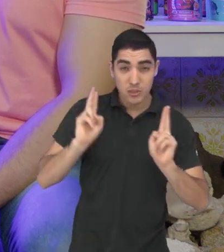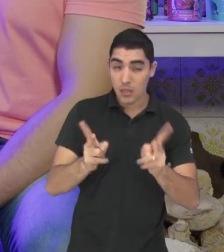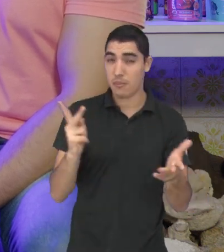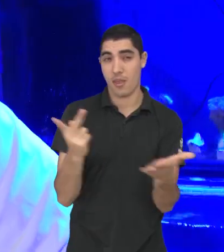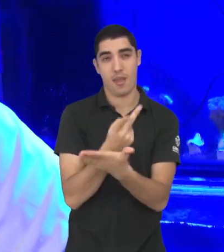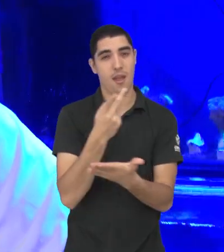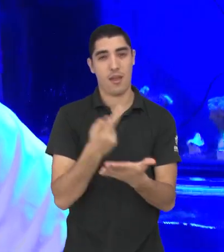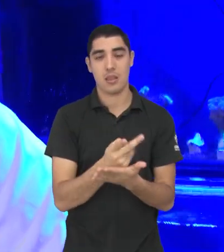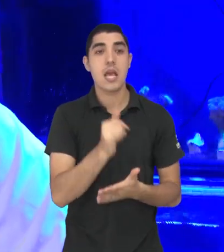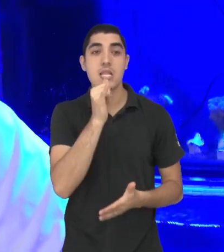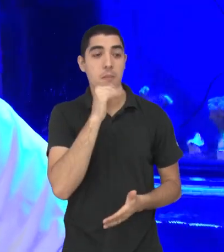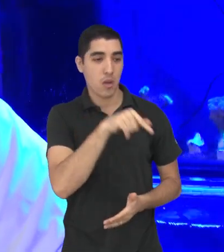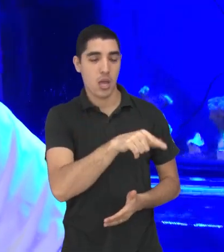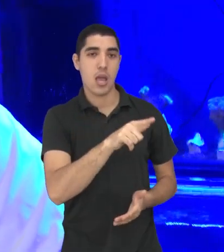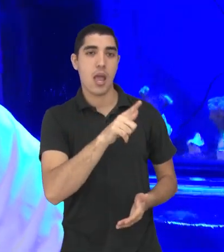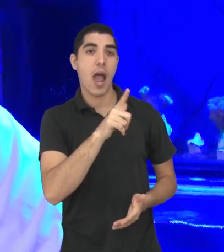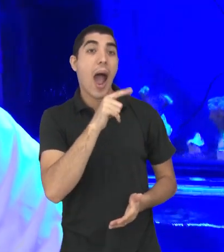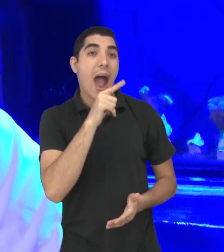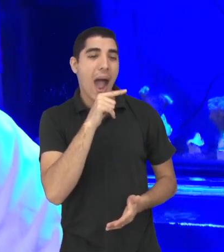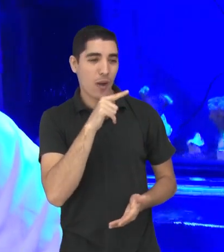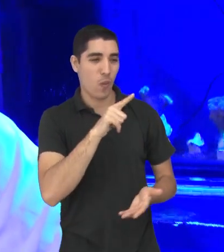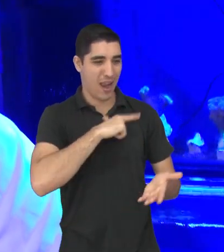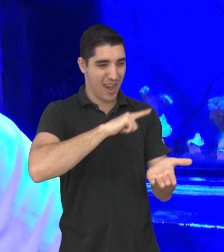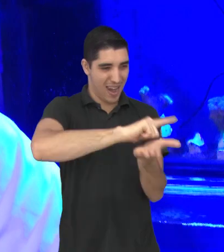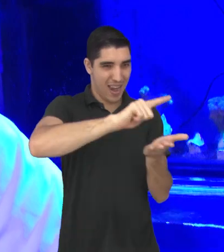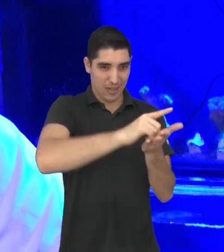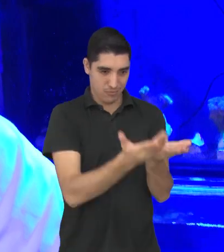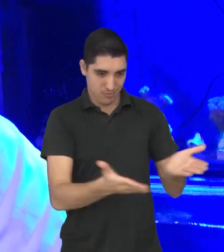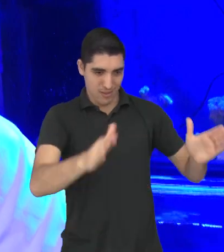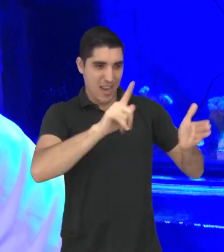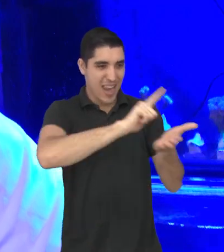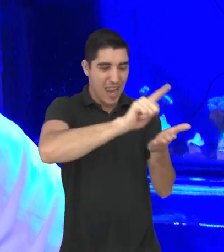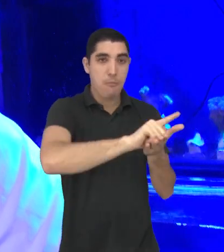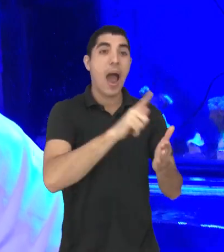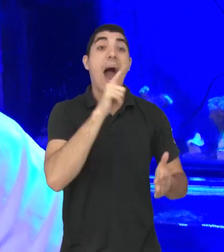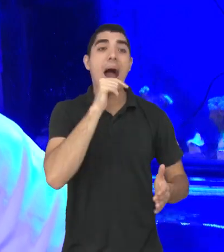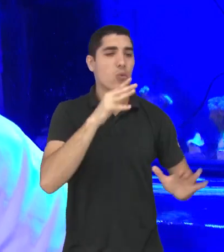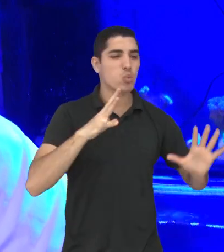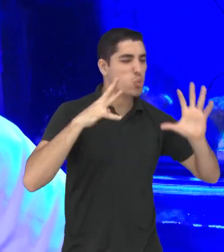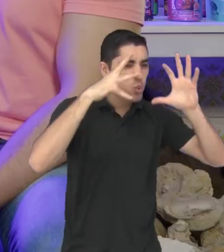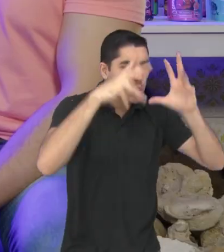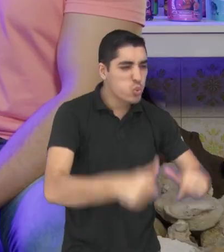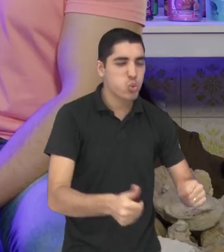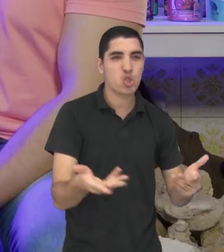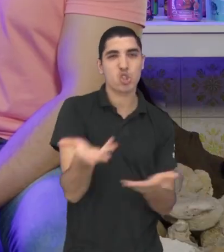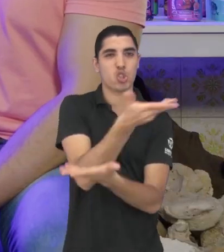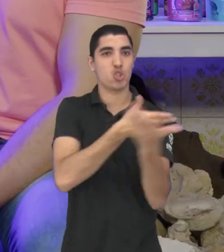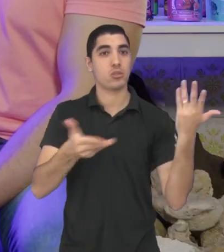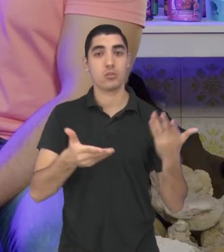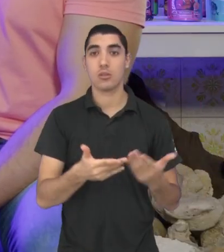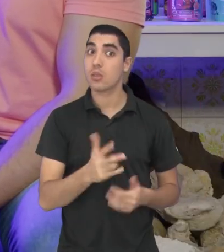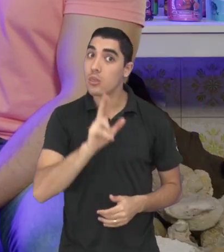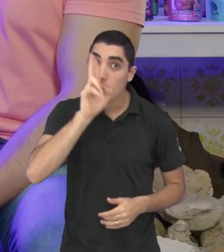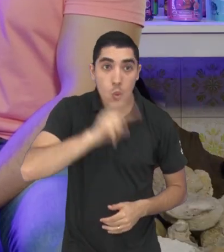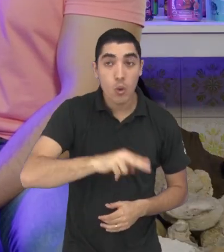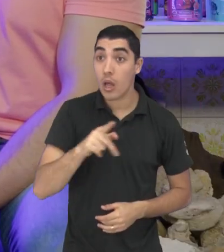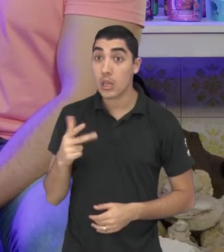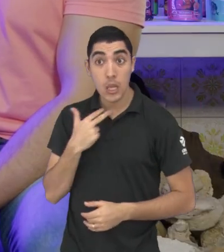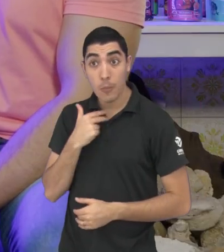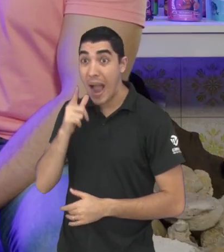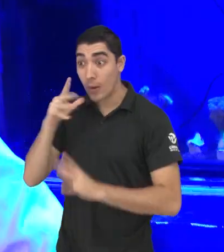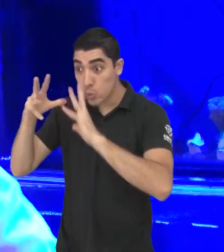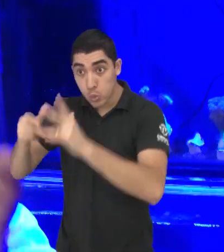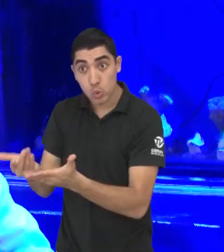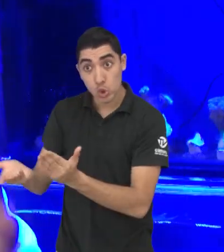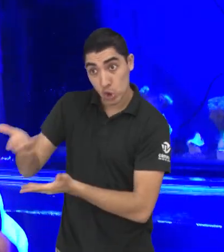iniciante. Lavar o aquário e trocar toda a água. Isso, gente, não se faz. Nunca se tira toda a água.